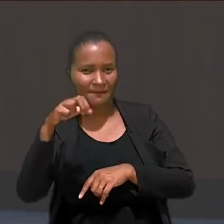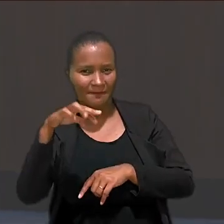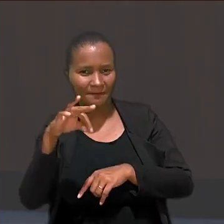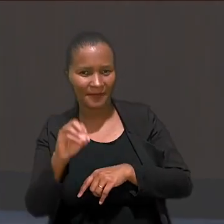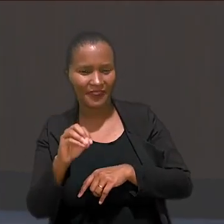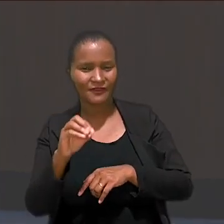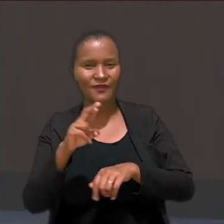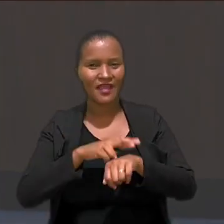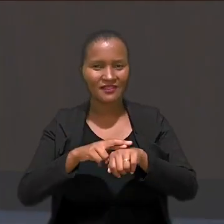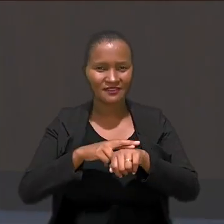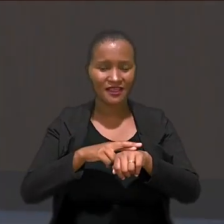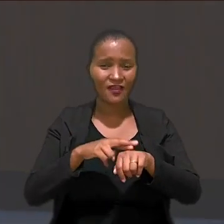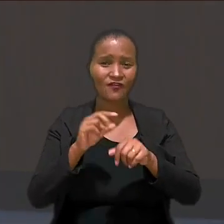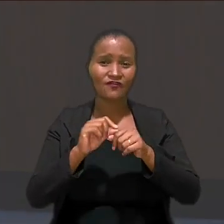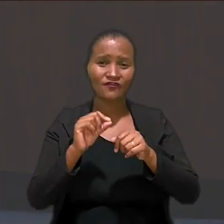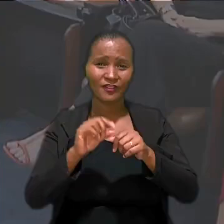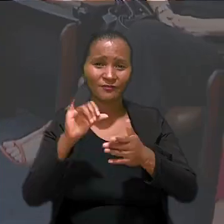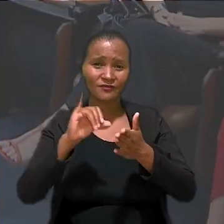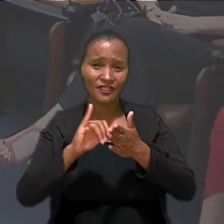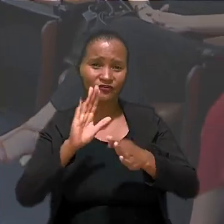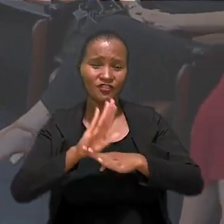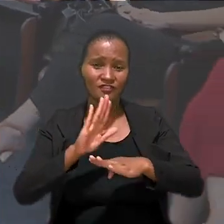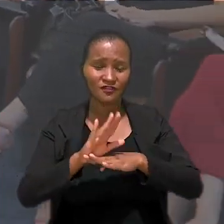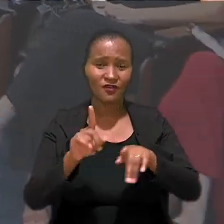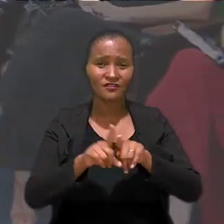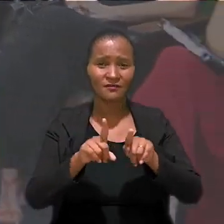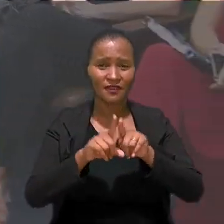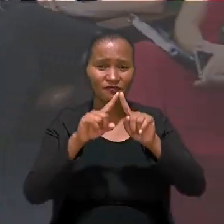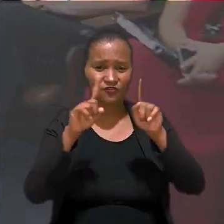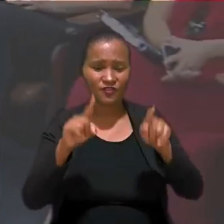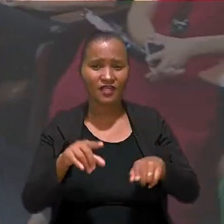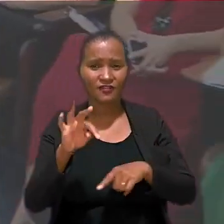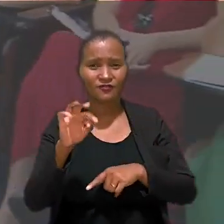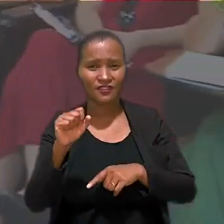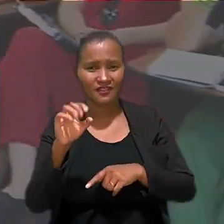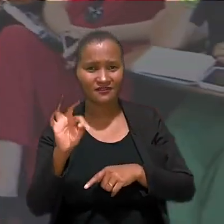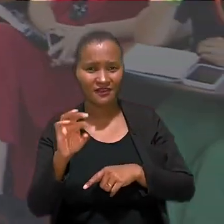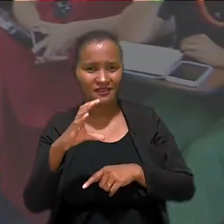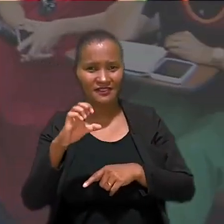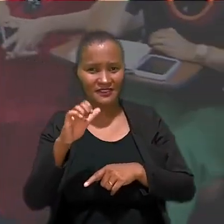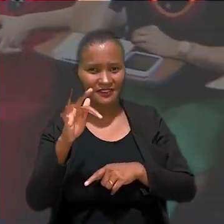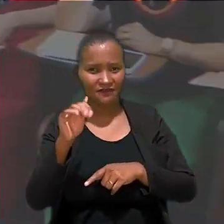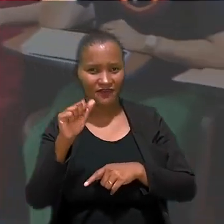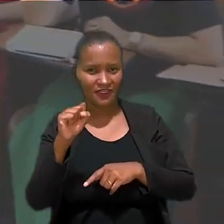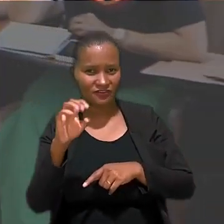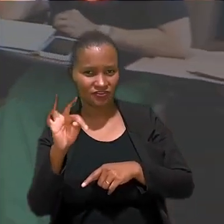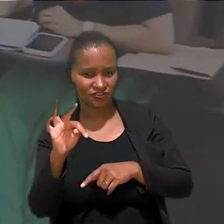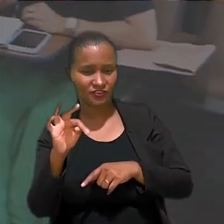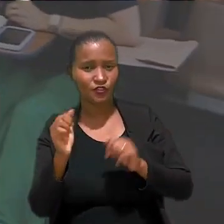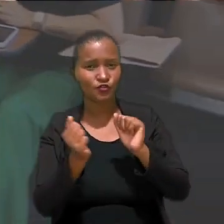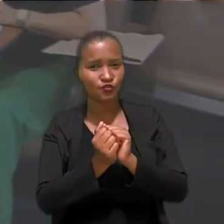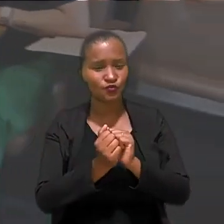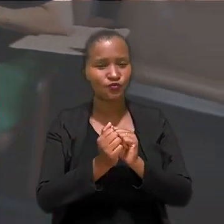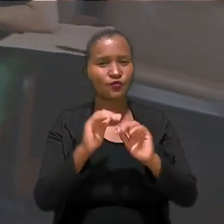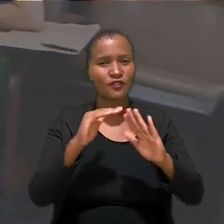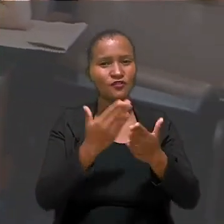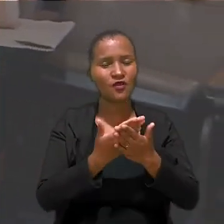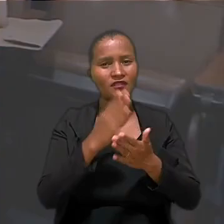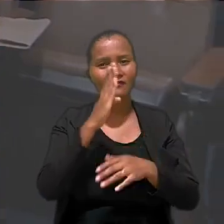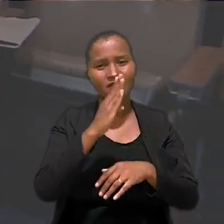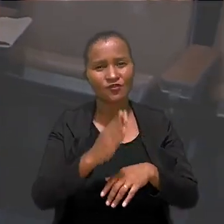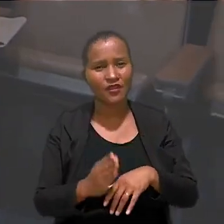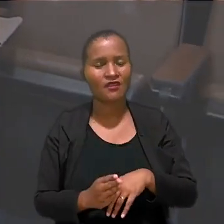idealizado pelo Centro de Formação de Assessores e Servidores do TST, Cefache, em parceria com a Escola Nacional